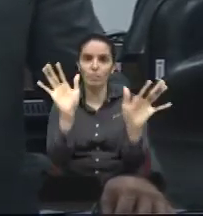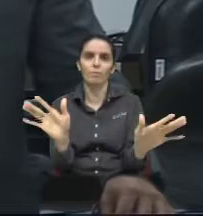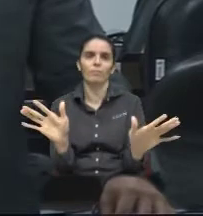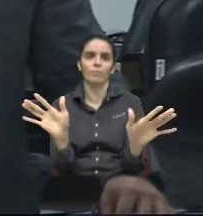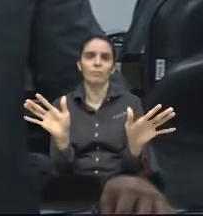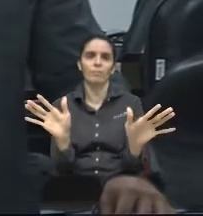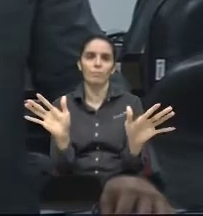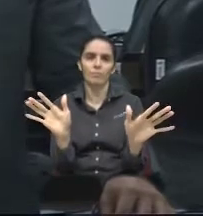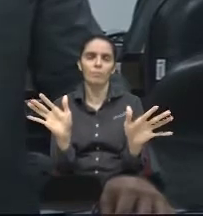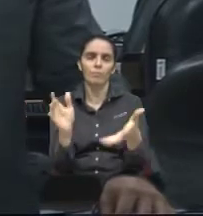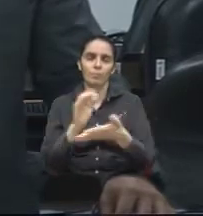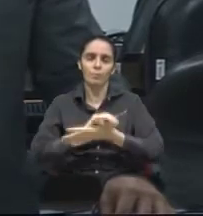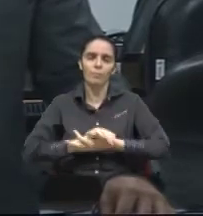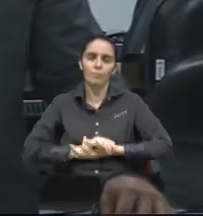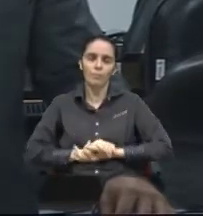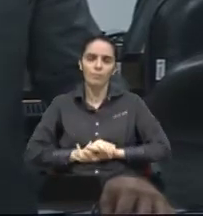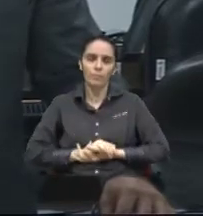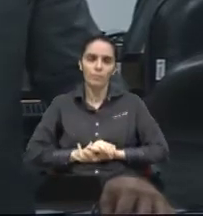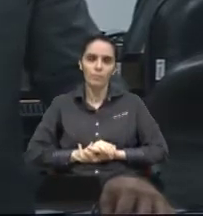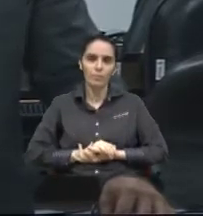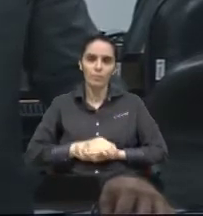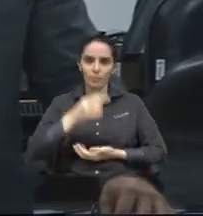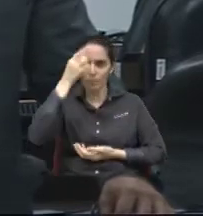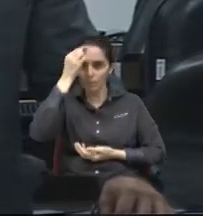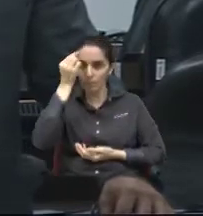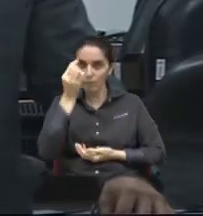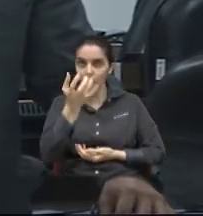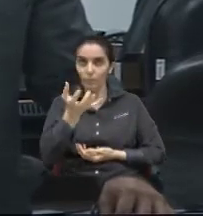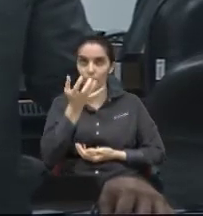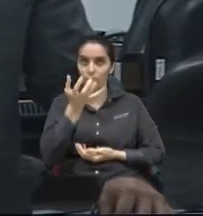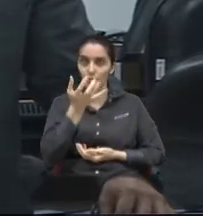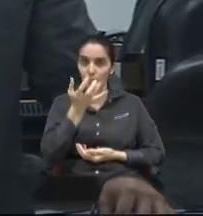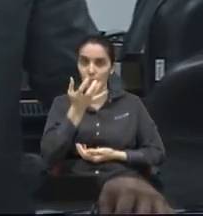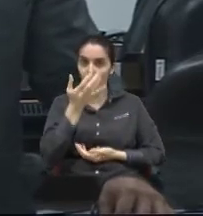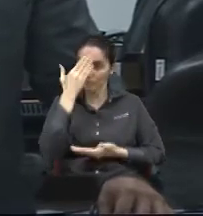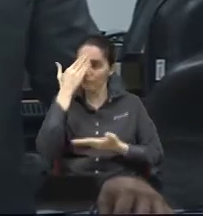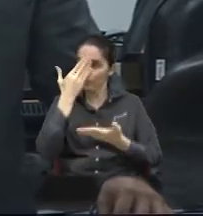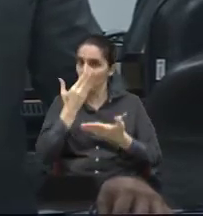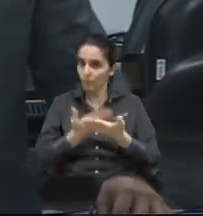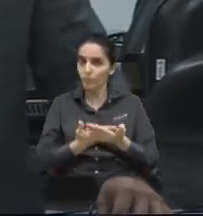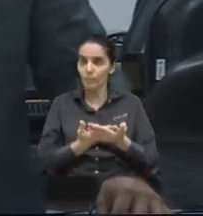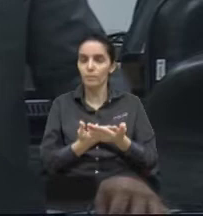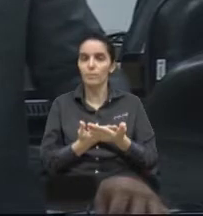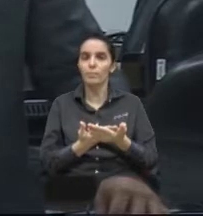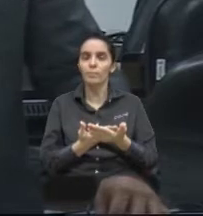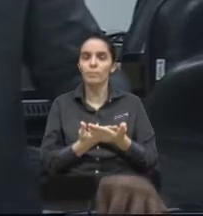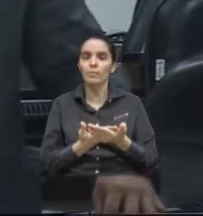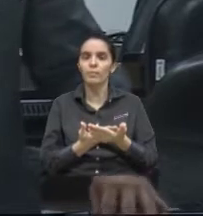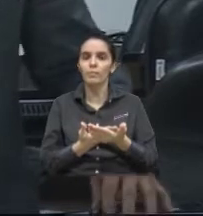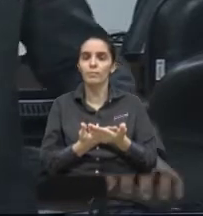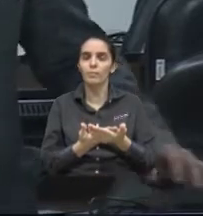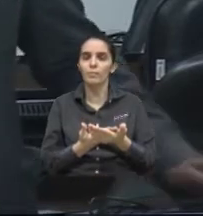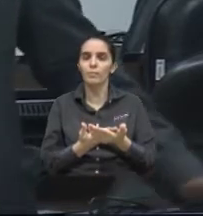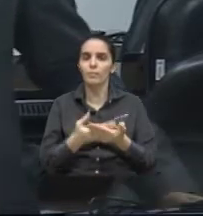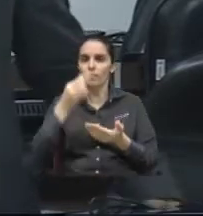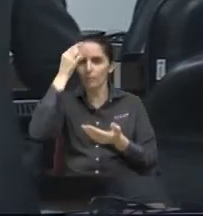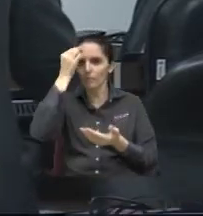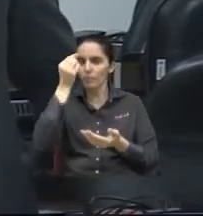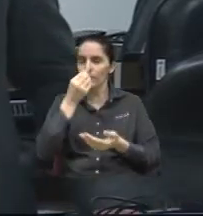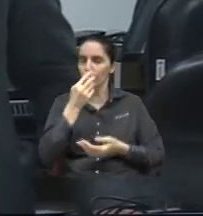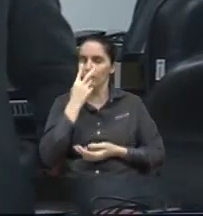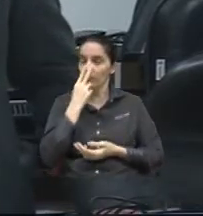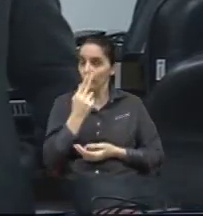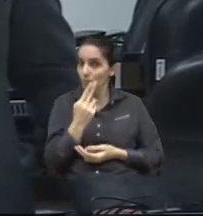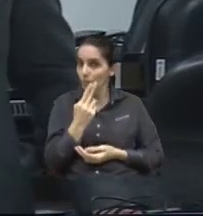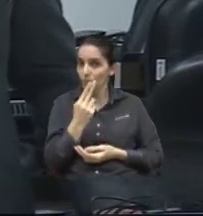aconteceu. Eu só quero crer, presidente, e acho que todos nós